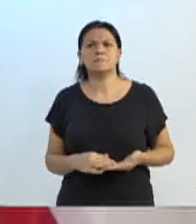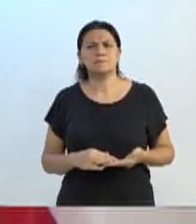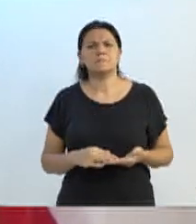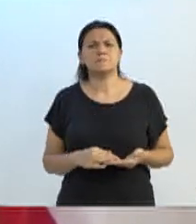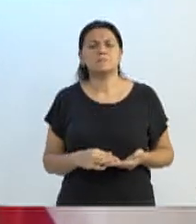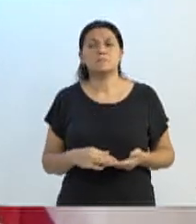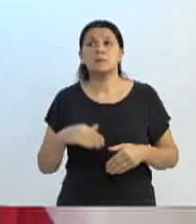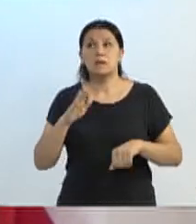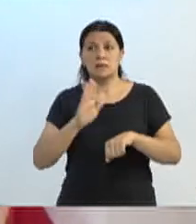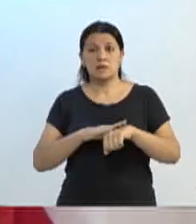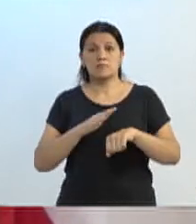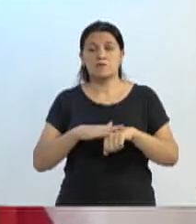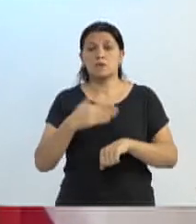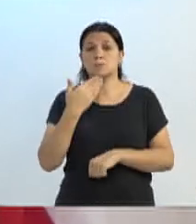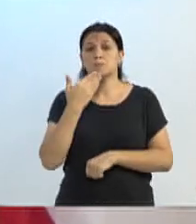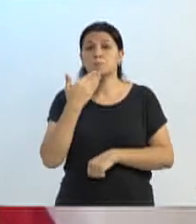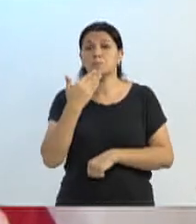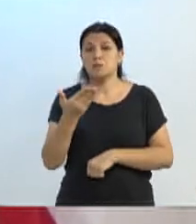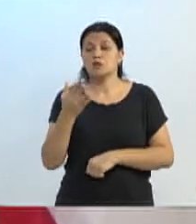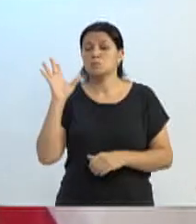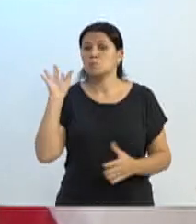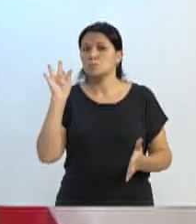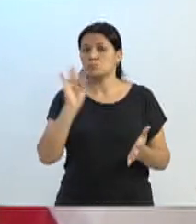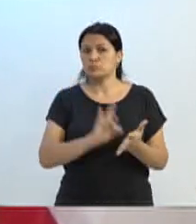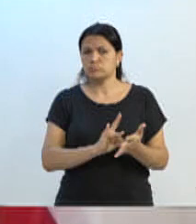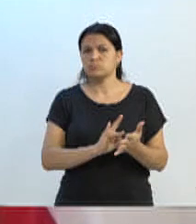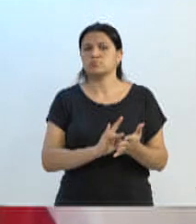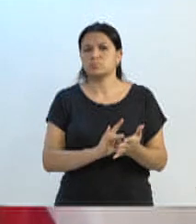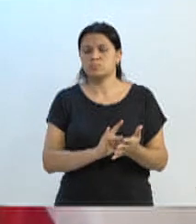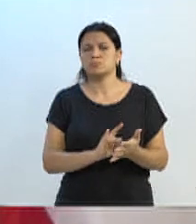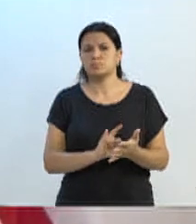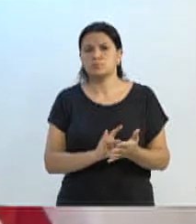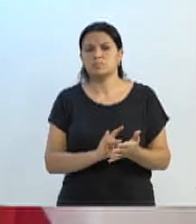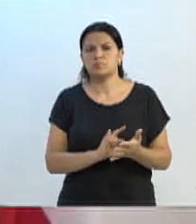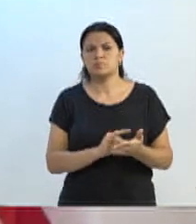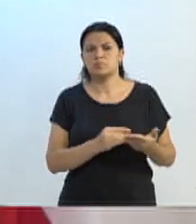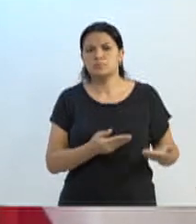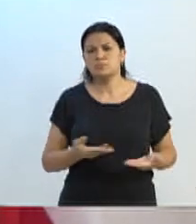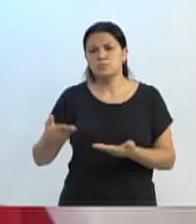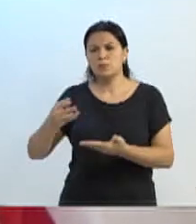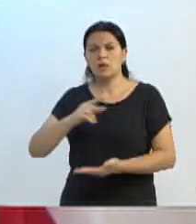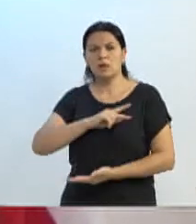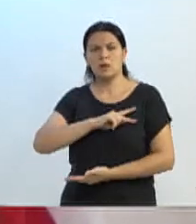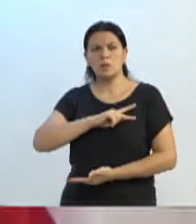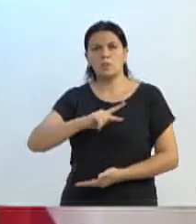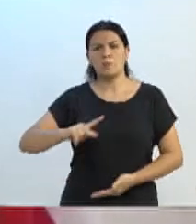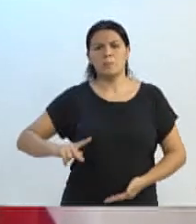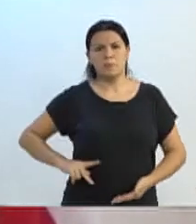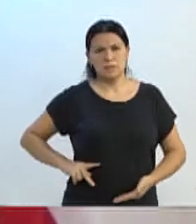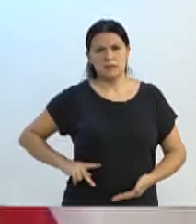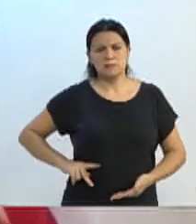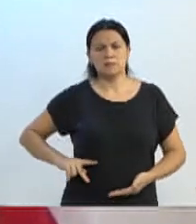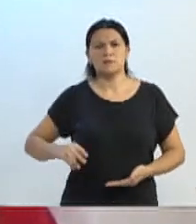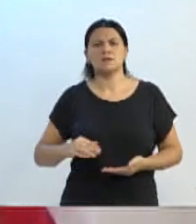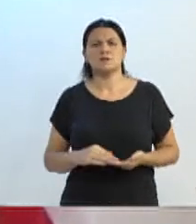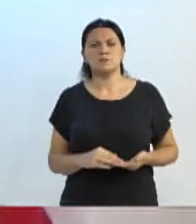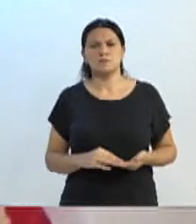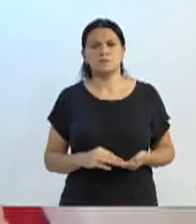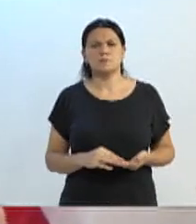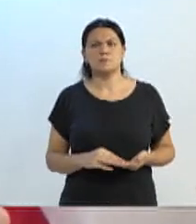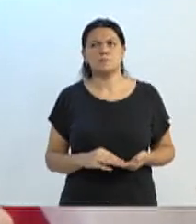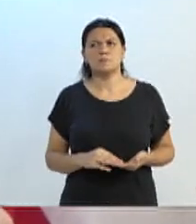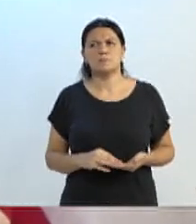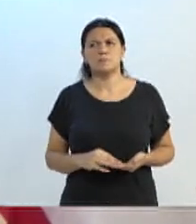um pedido, oficializou um pedido ao presidente, enfim, e para que eles